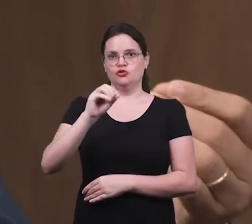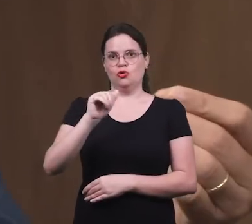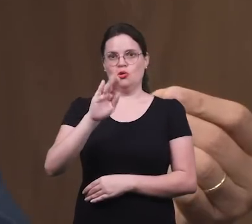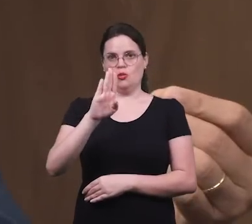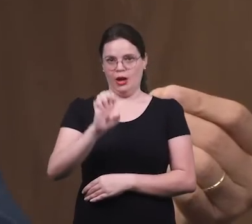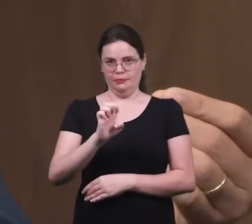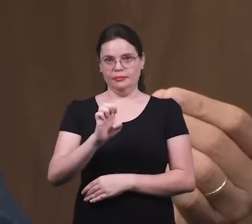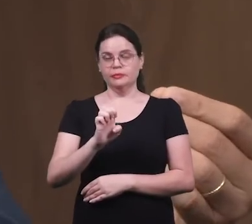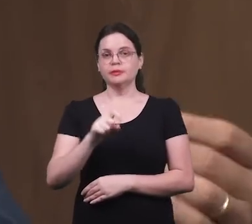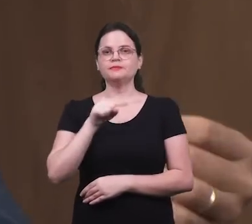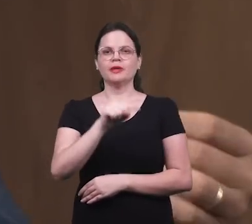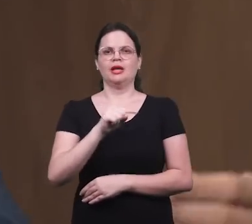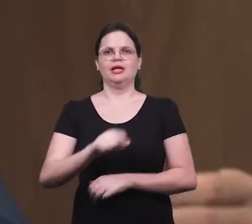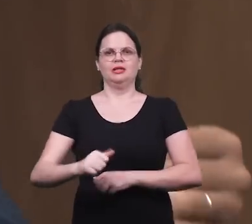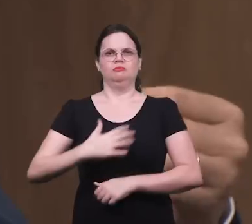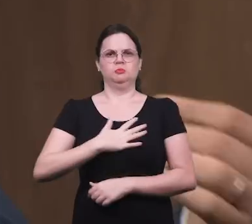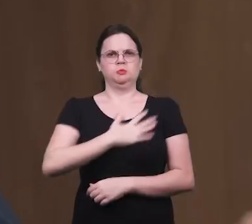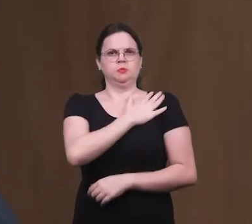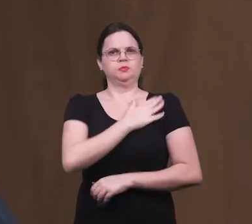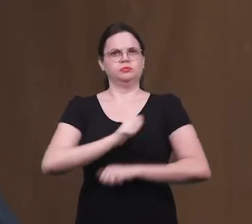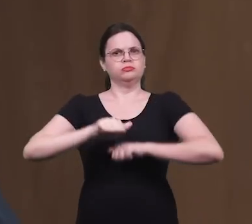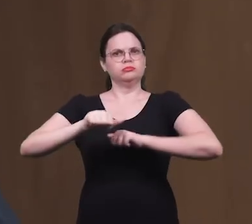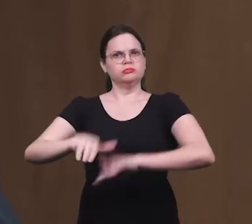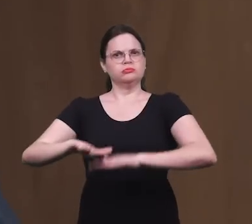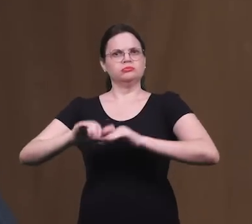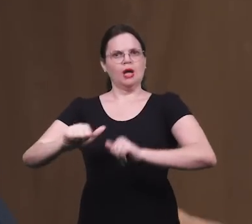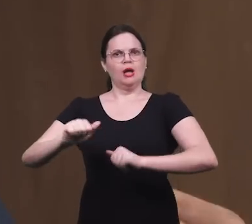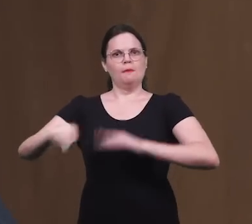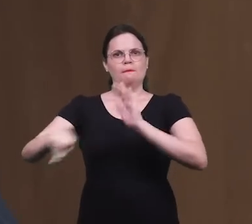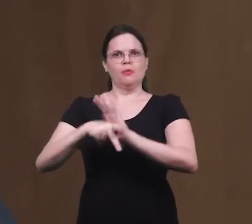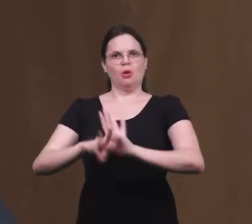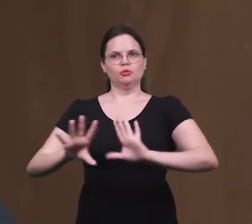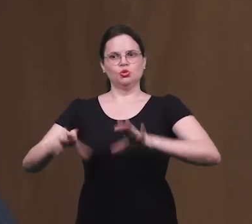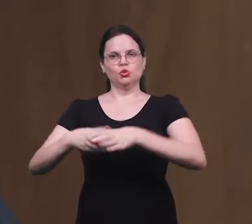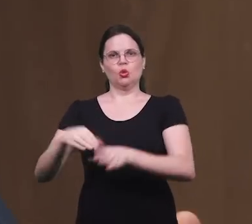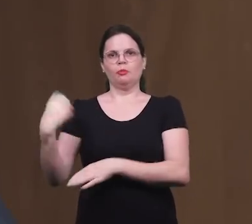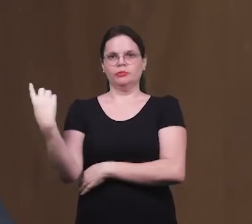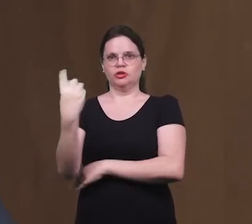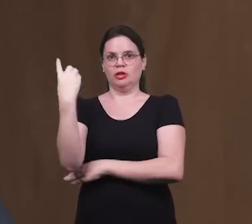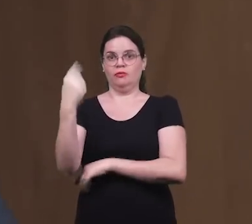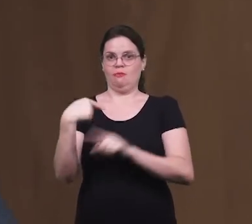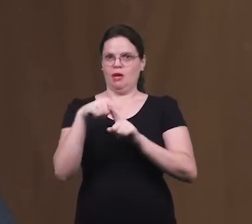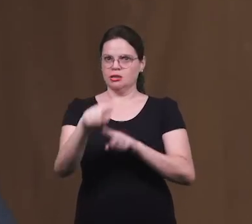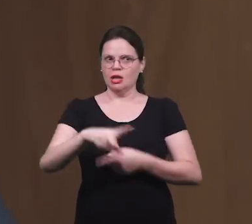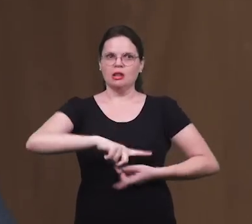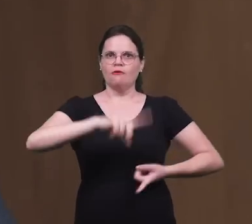Davi, um homem que alcançou muitas vitórias, mas era um homem extremamente vingativo.